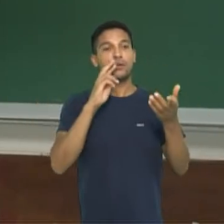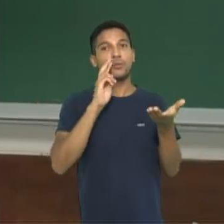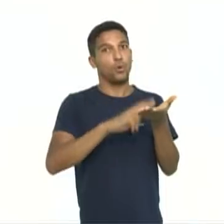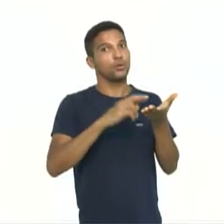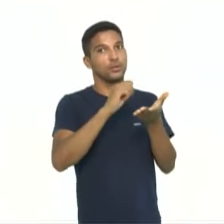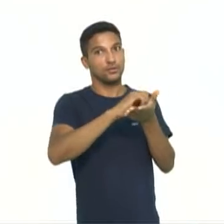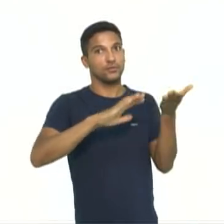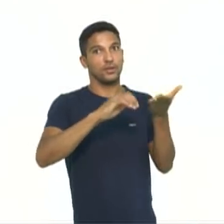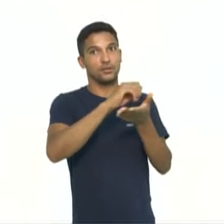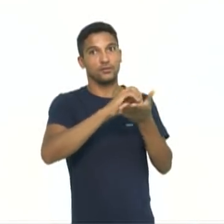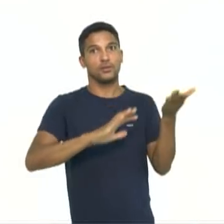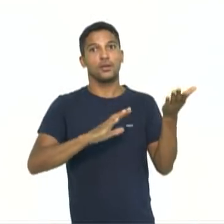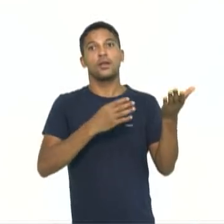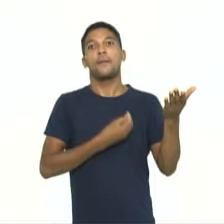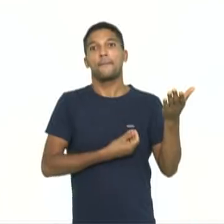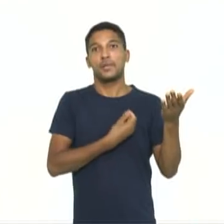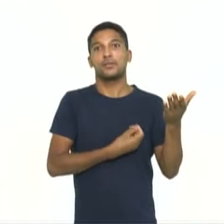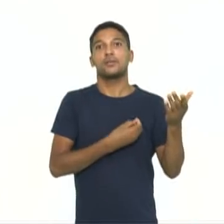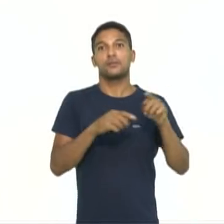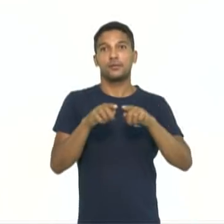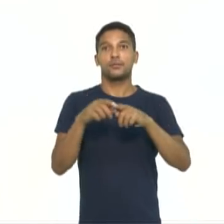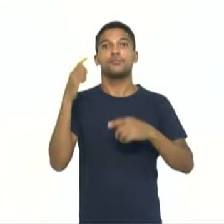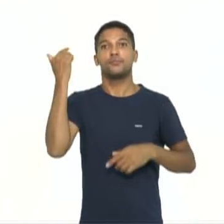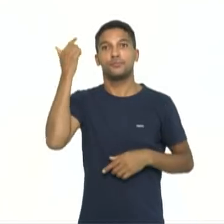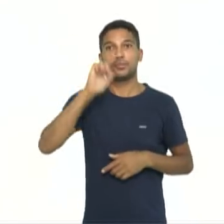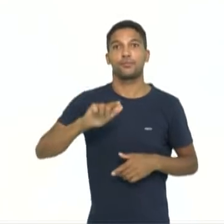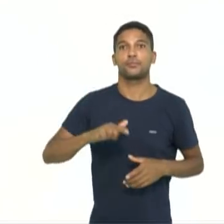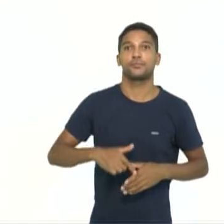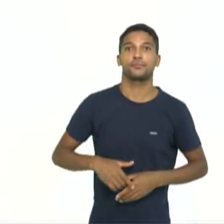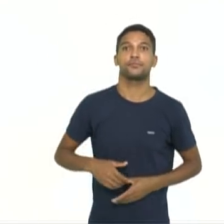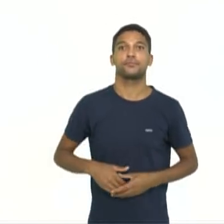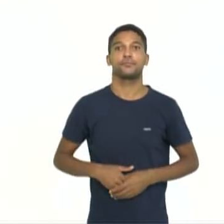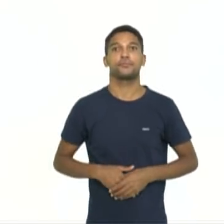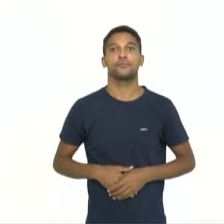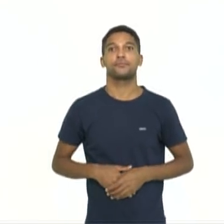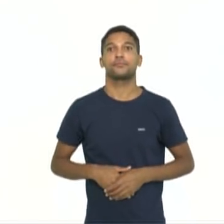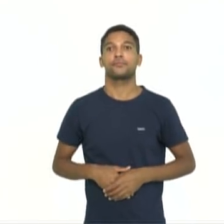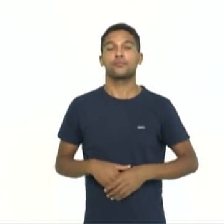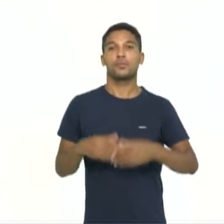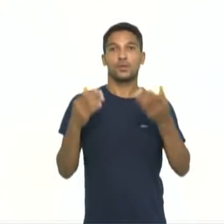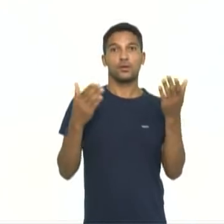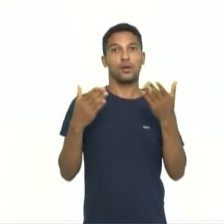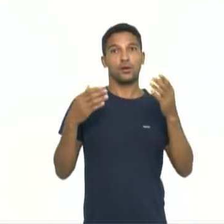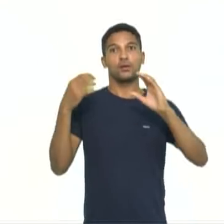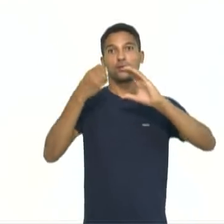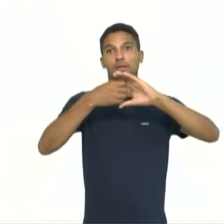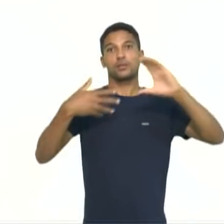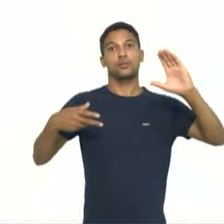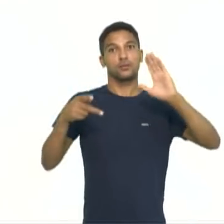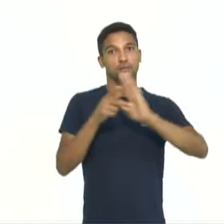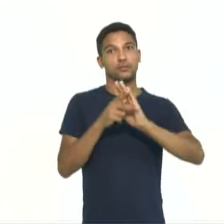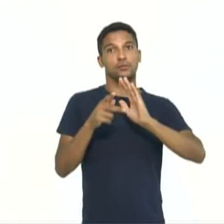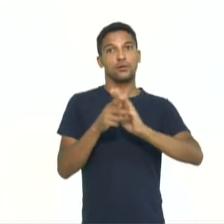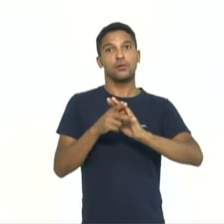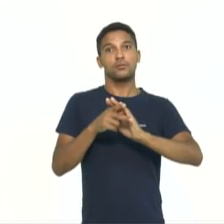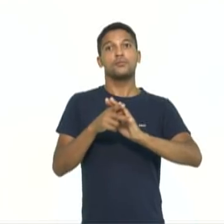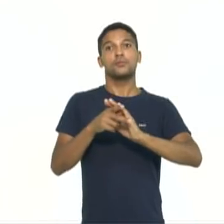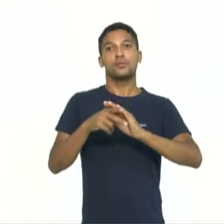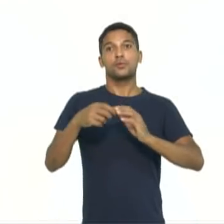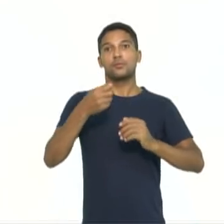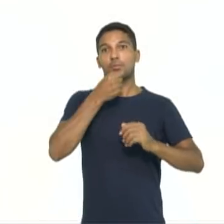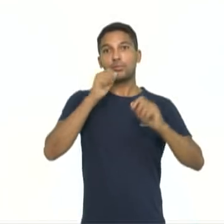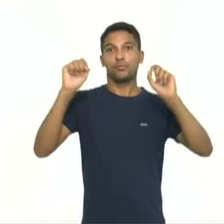aula. Então observem aqui, a gente vai continuar explorando as características da reportagem, vamos identificar em